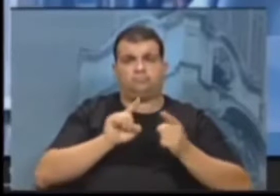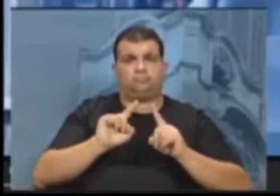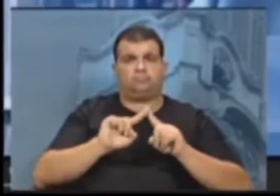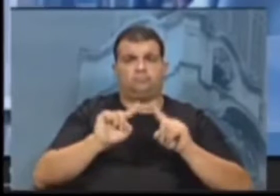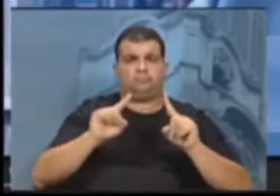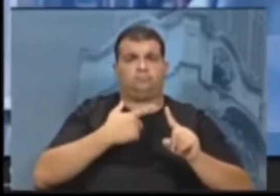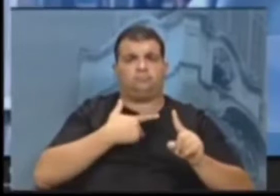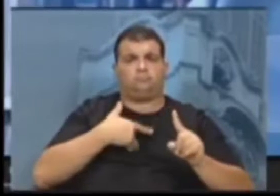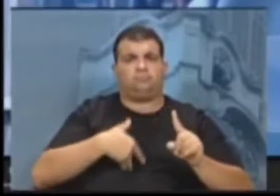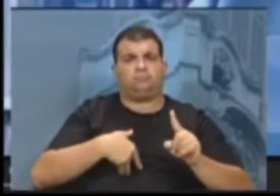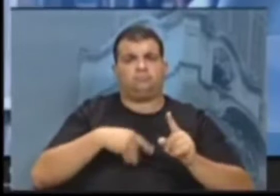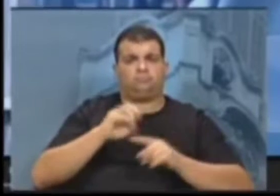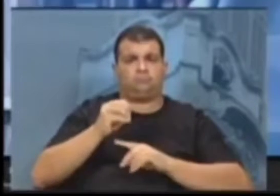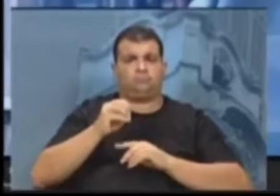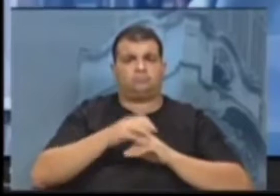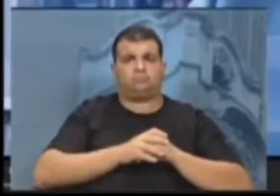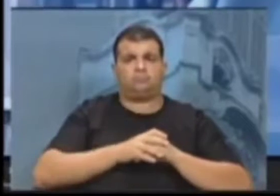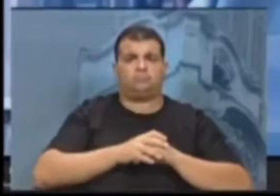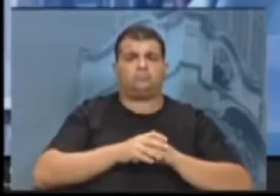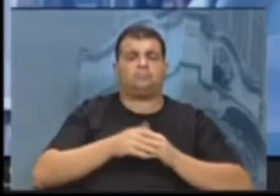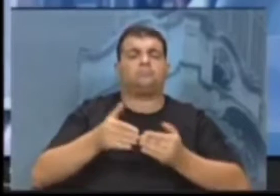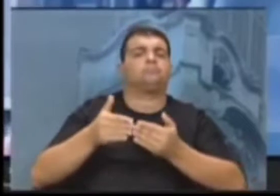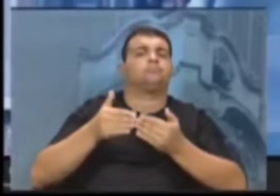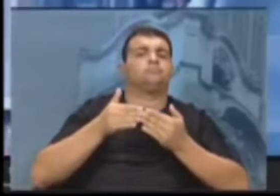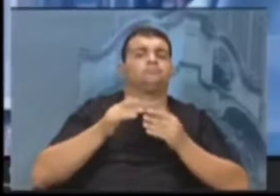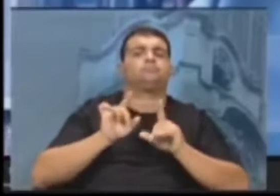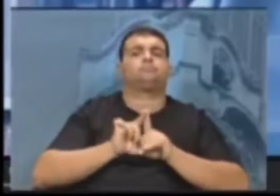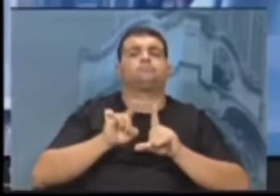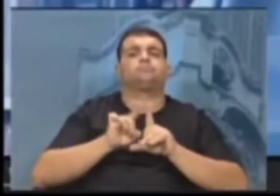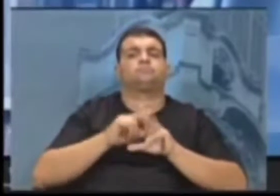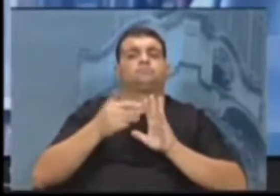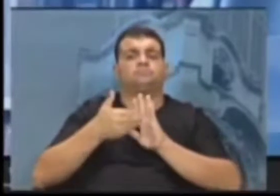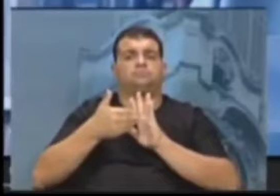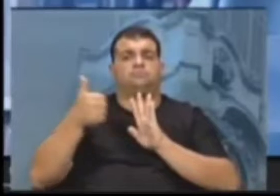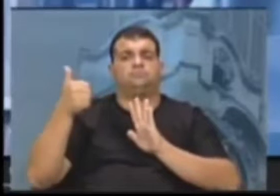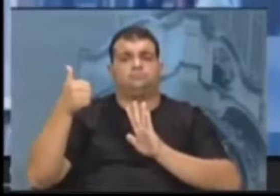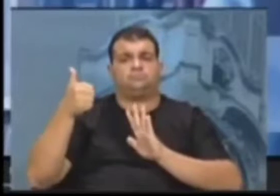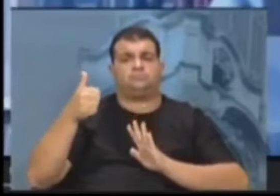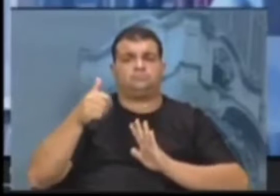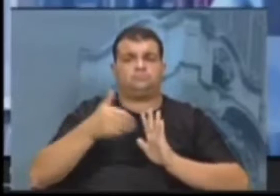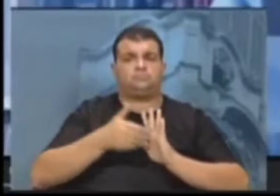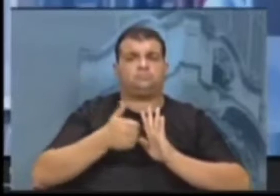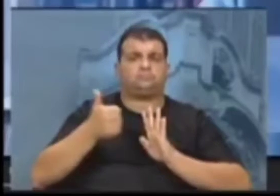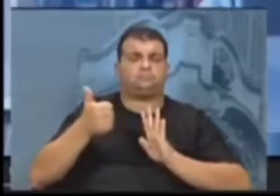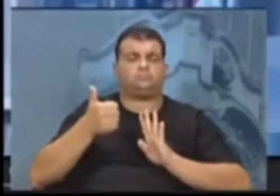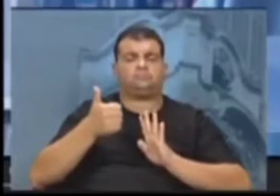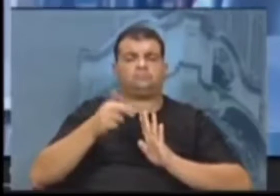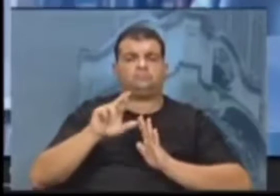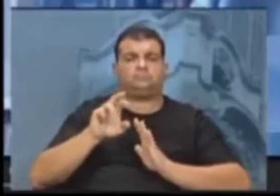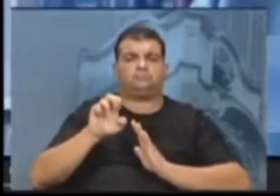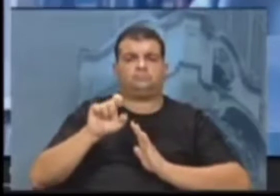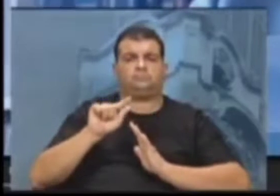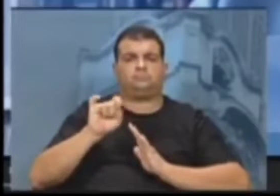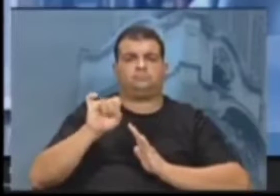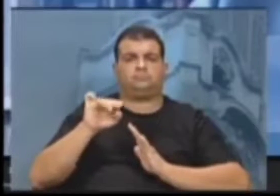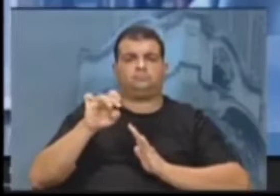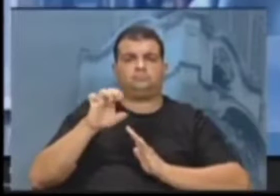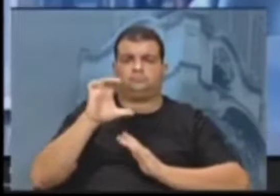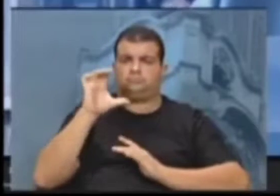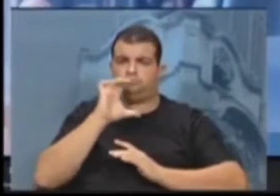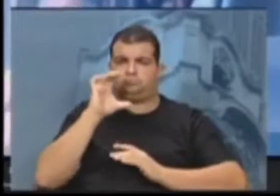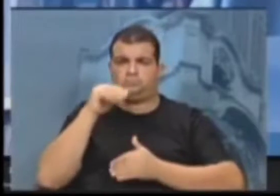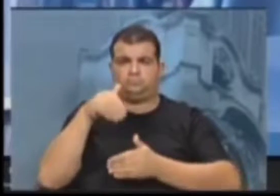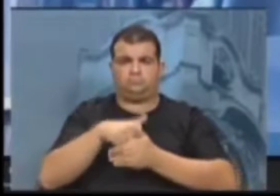Alegre. Nós também requisitamos que seja retirada, seja retirado do regime de urgência